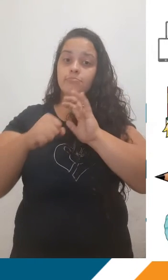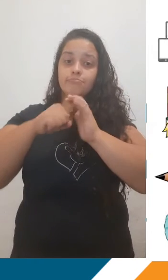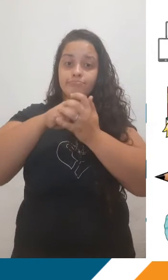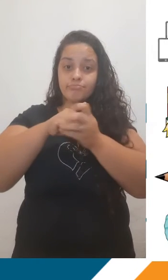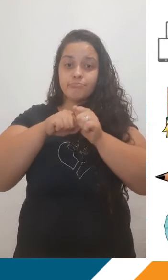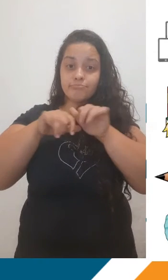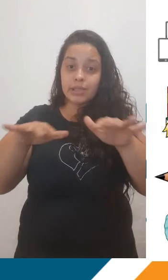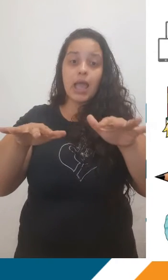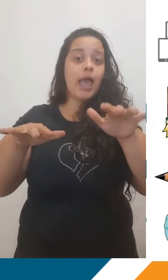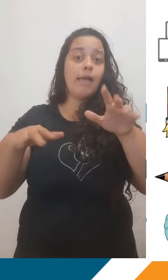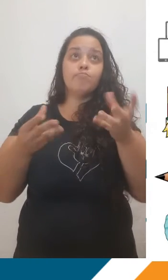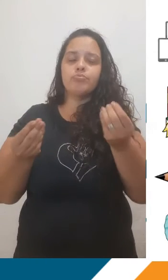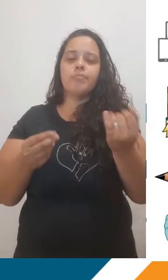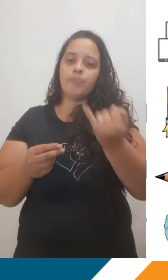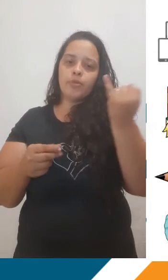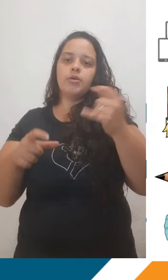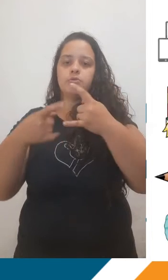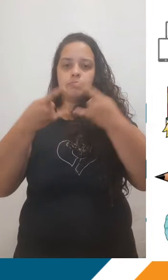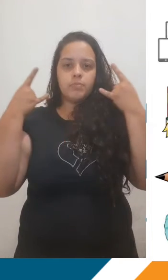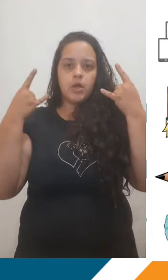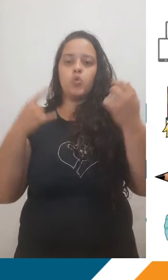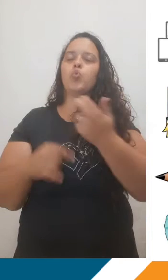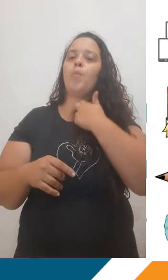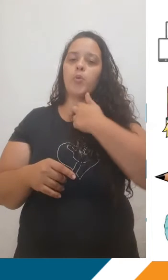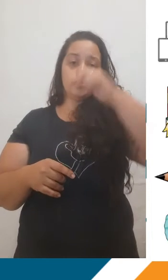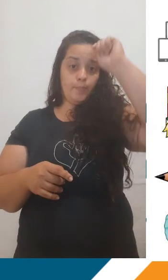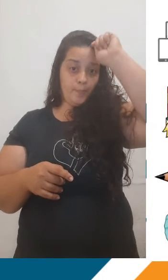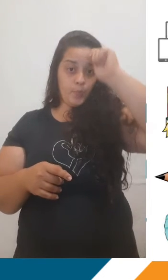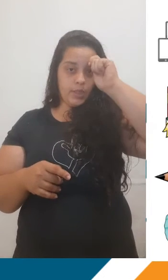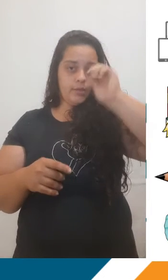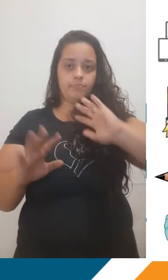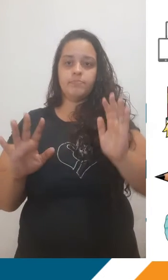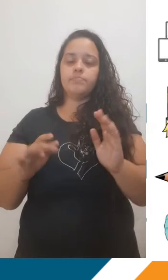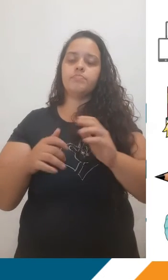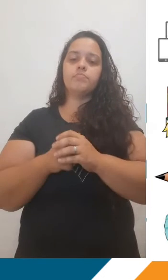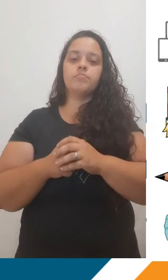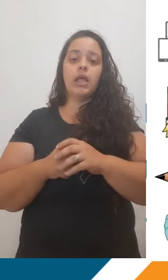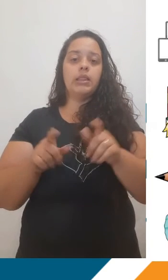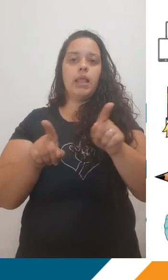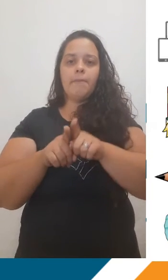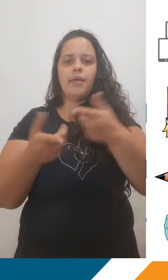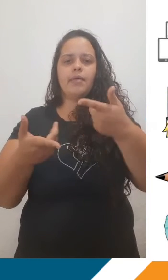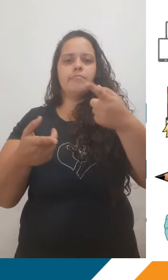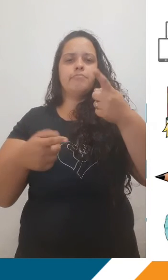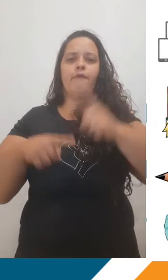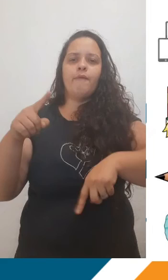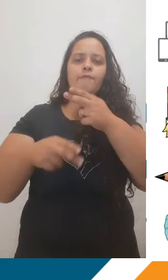é indispensável. Não use boné ou chapéu. E nem pensar em armas.